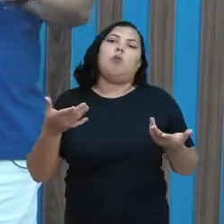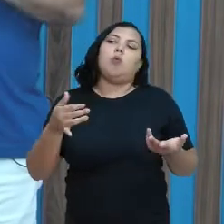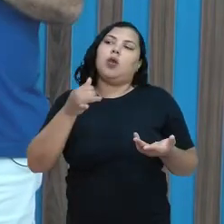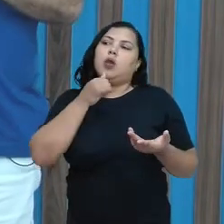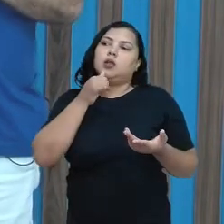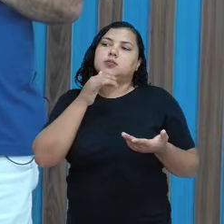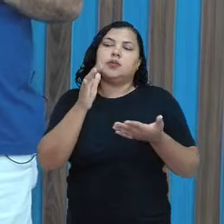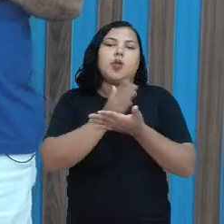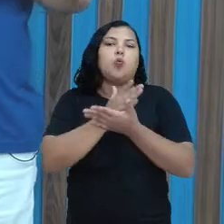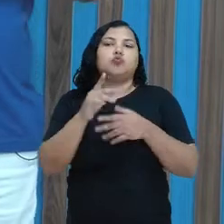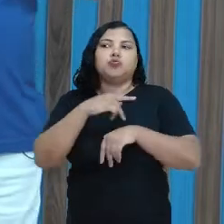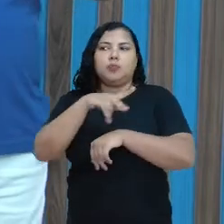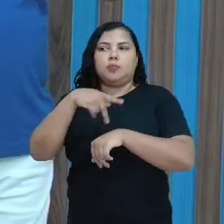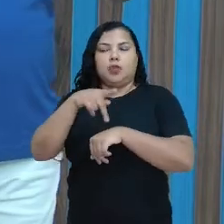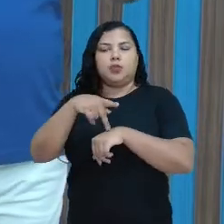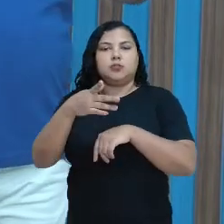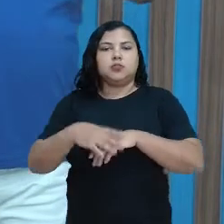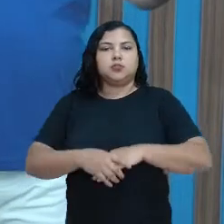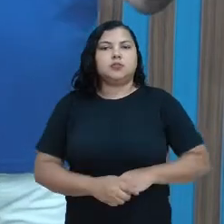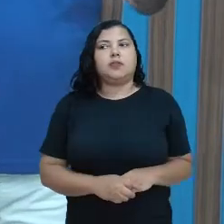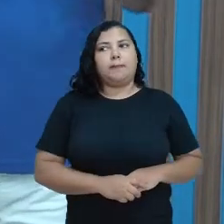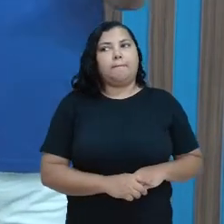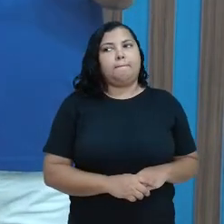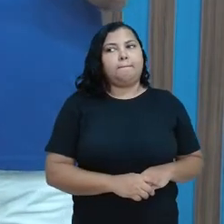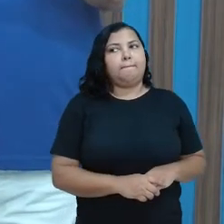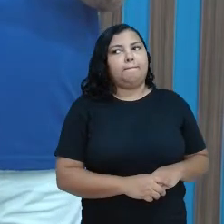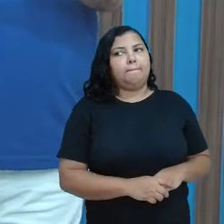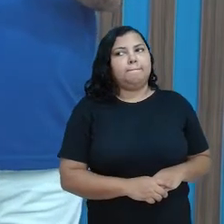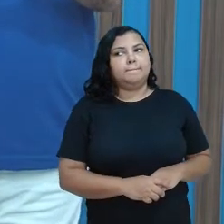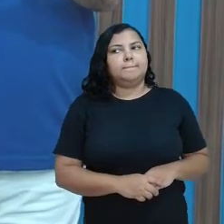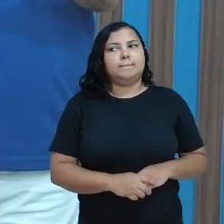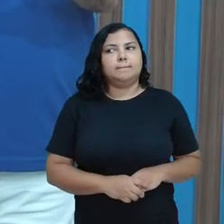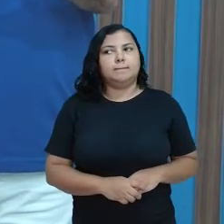de países, né,